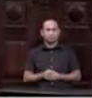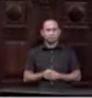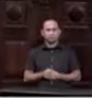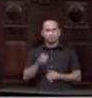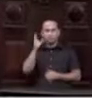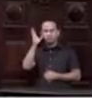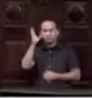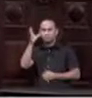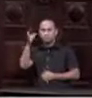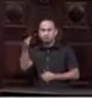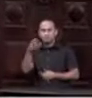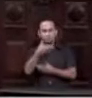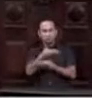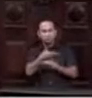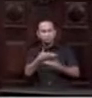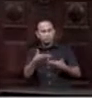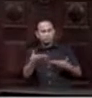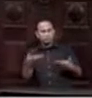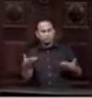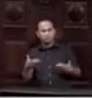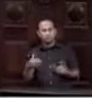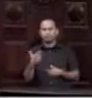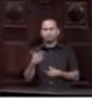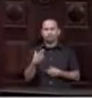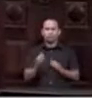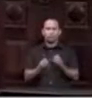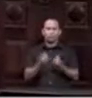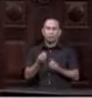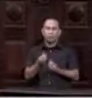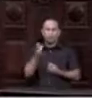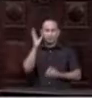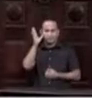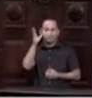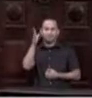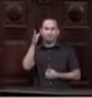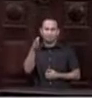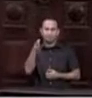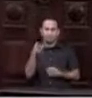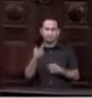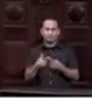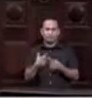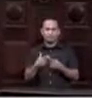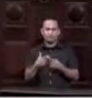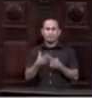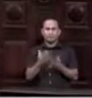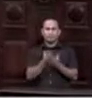tentando resolver uma coisa que ele não tem mais condição de resolver, porque perdeu